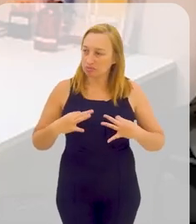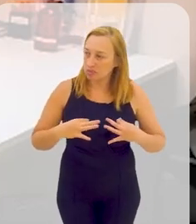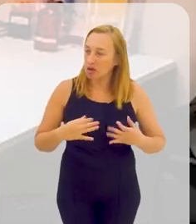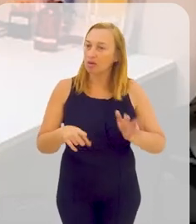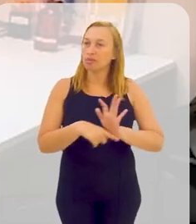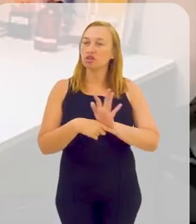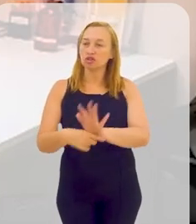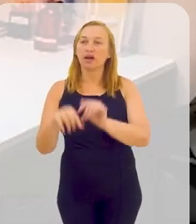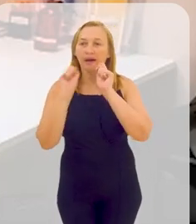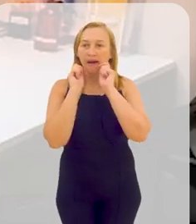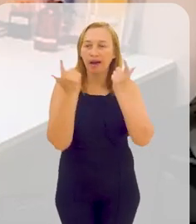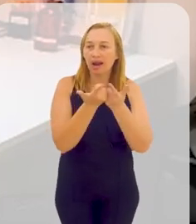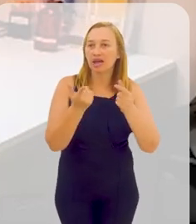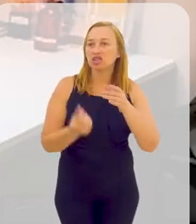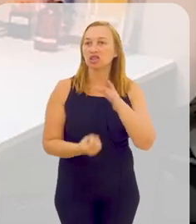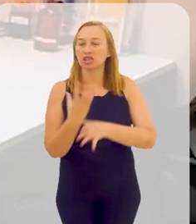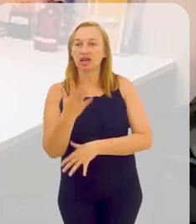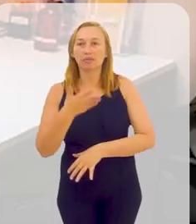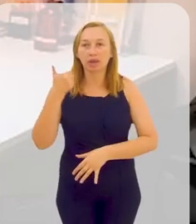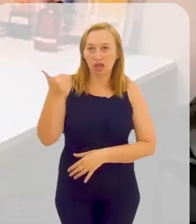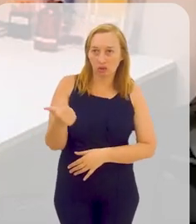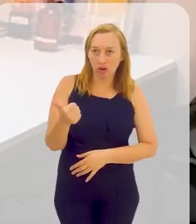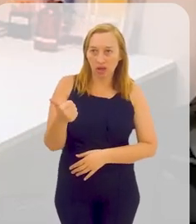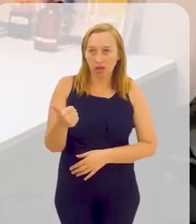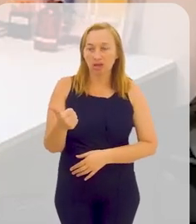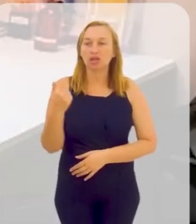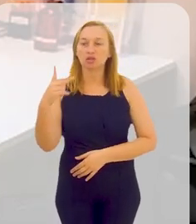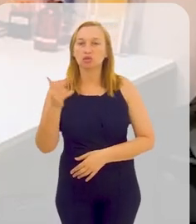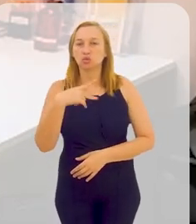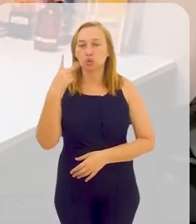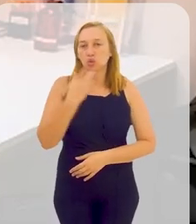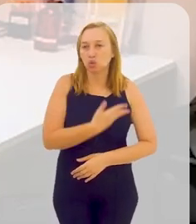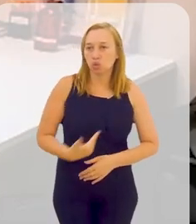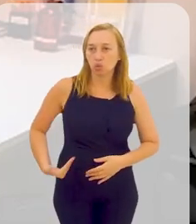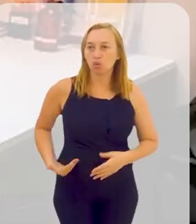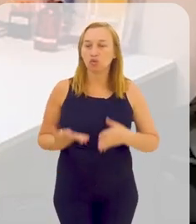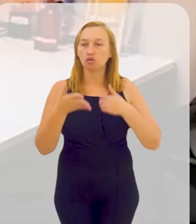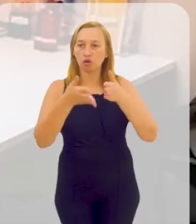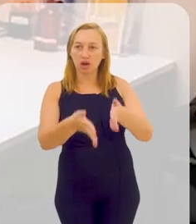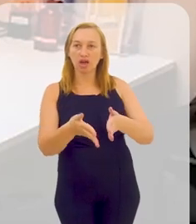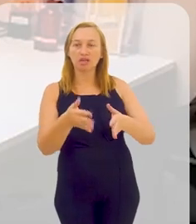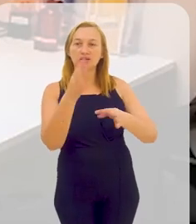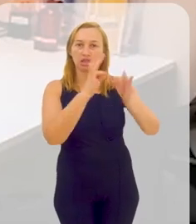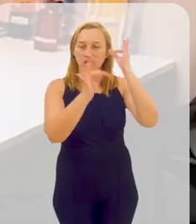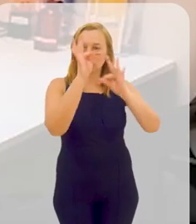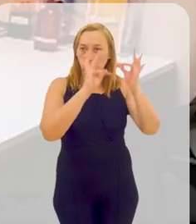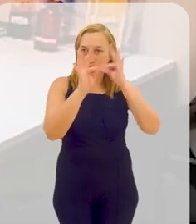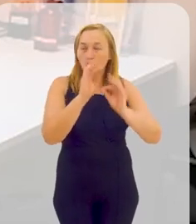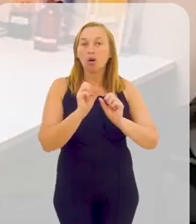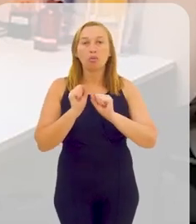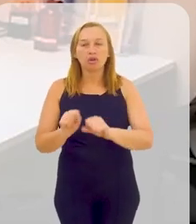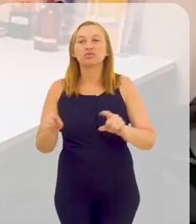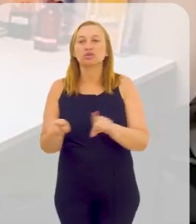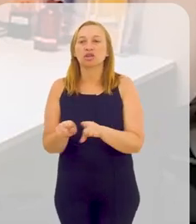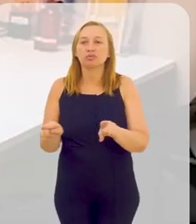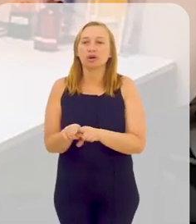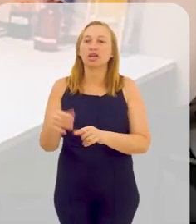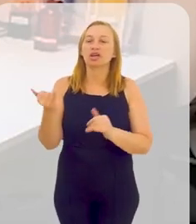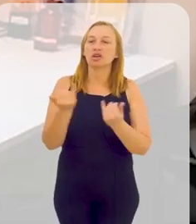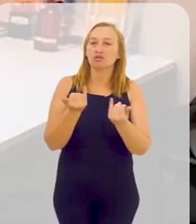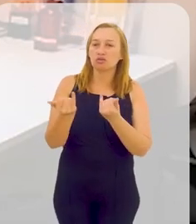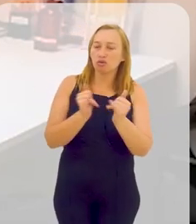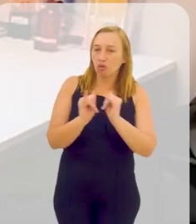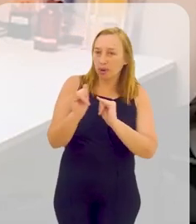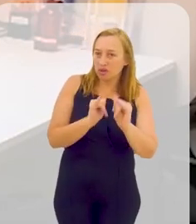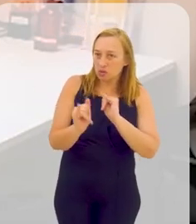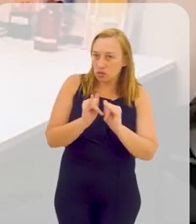para ajudar a alergia a construir e melhorar as suas políticas voltadas para tecnologia nós podemos trazer